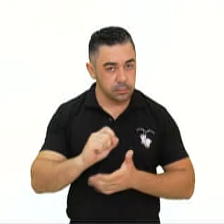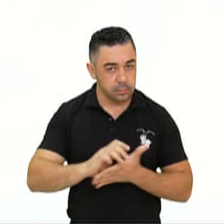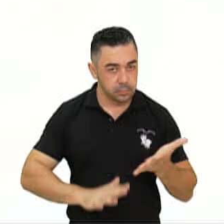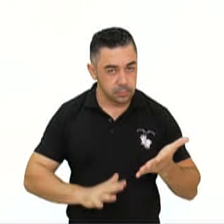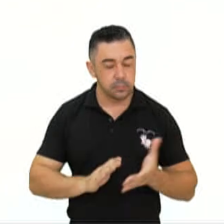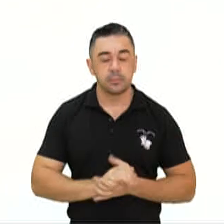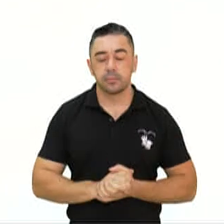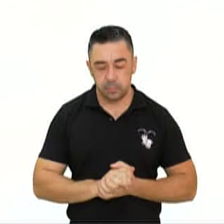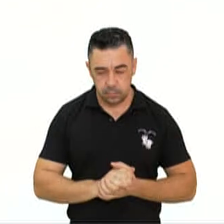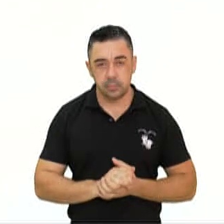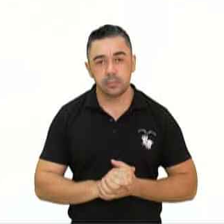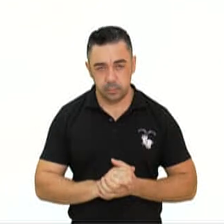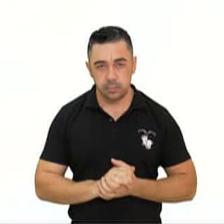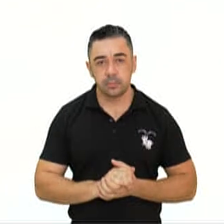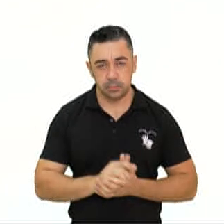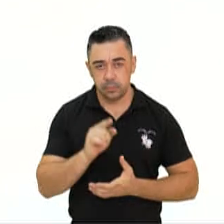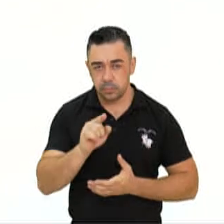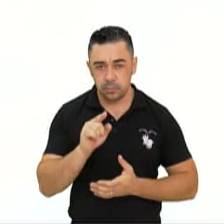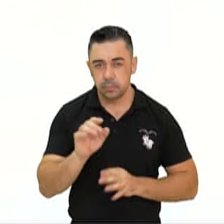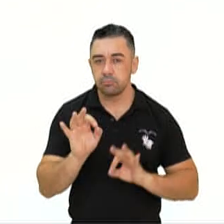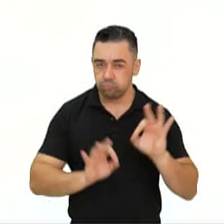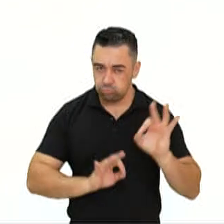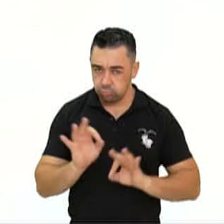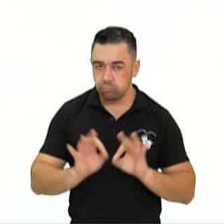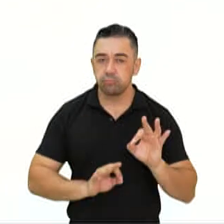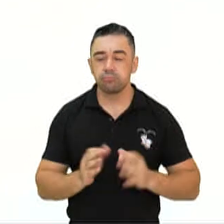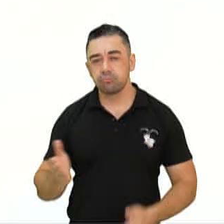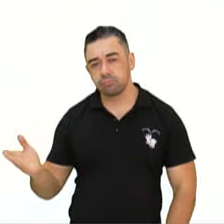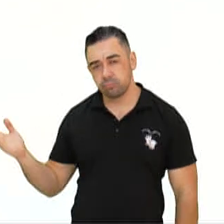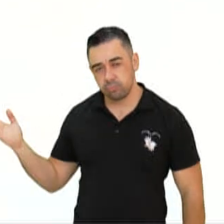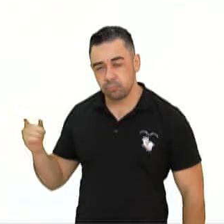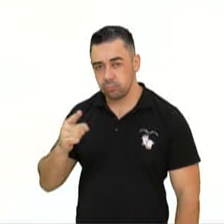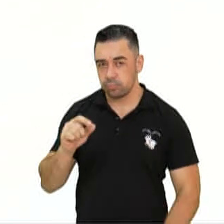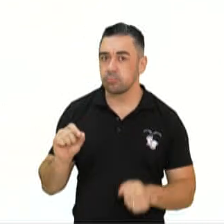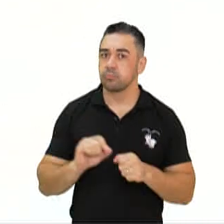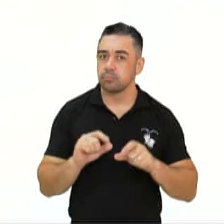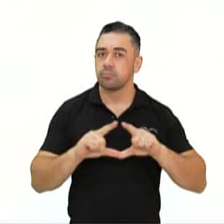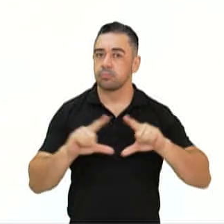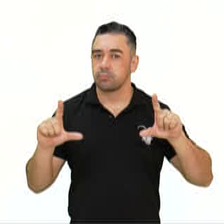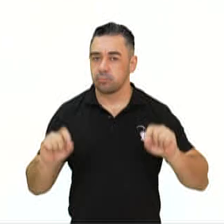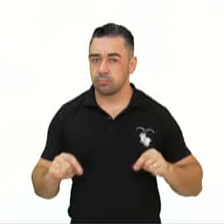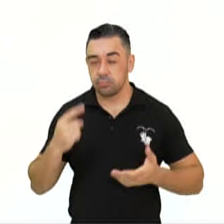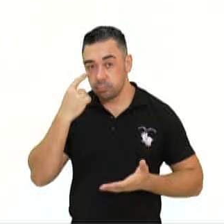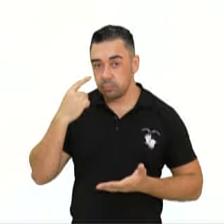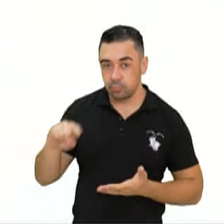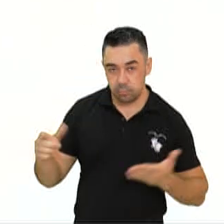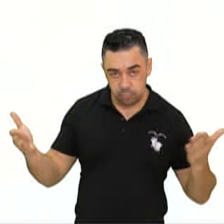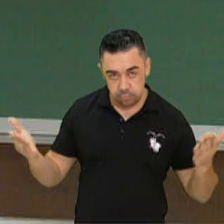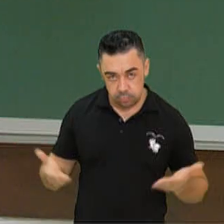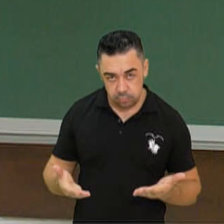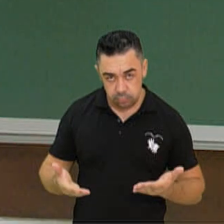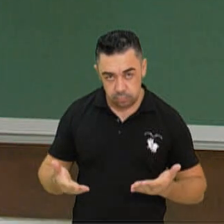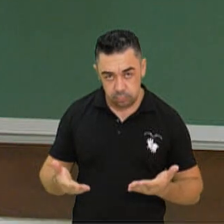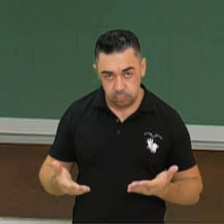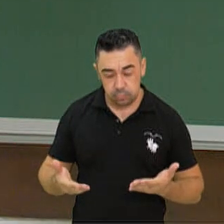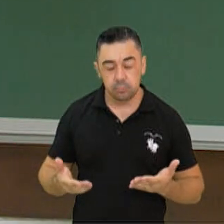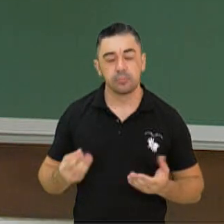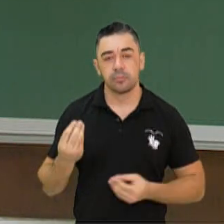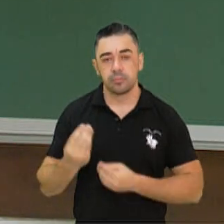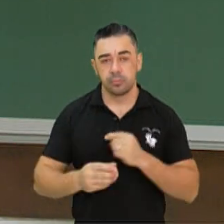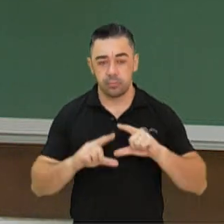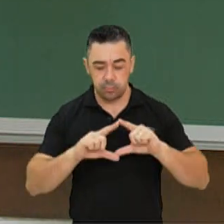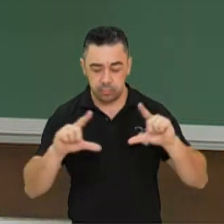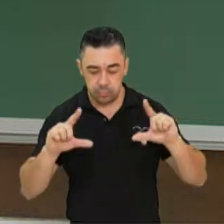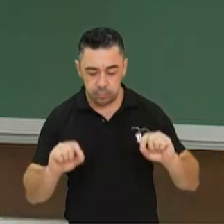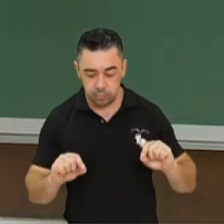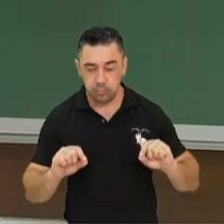vai colocar a mão na massa aplicando exatamente o que a gente acabou de ver. A fórmula do